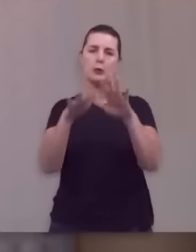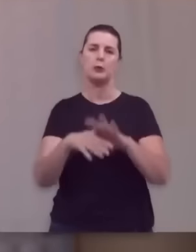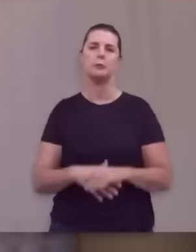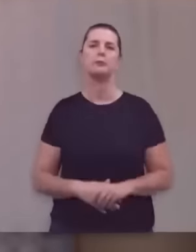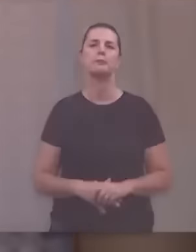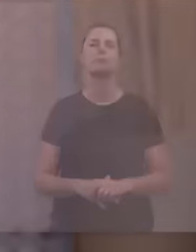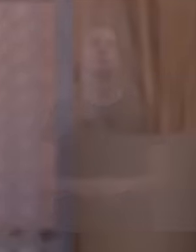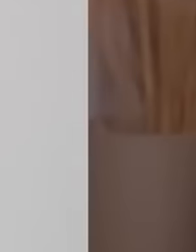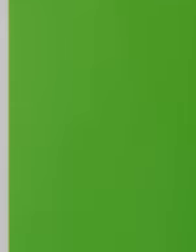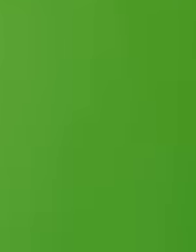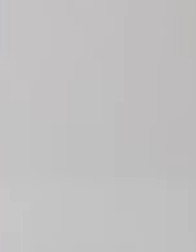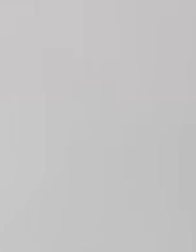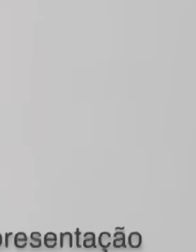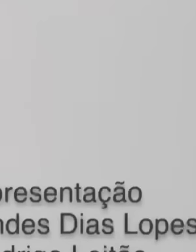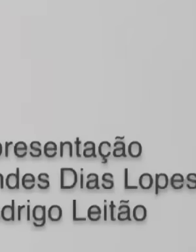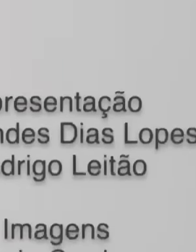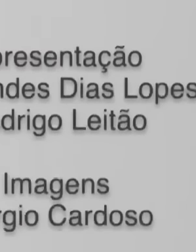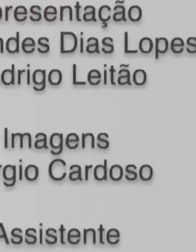Deus te